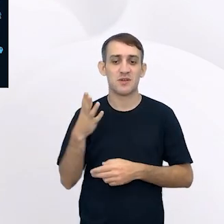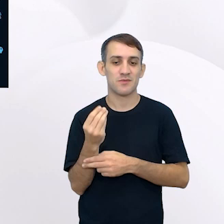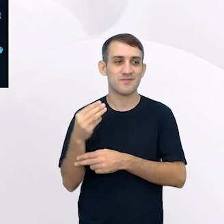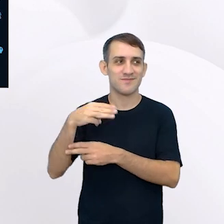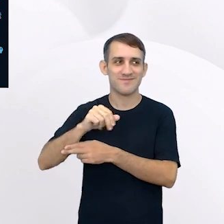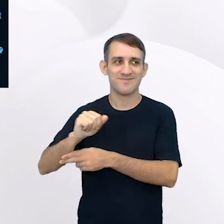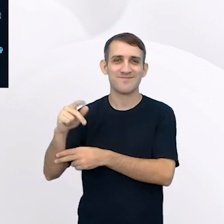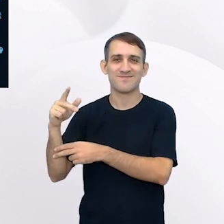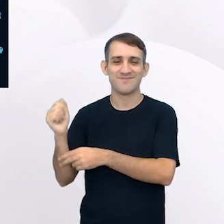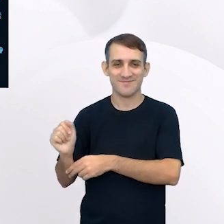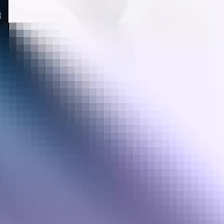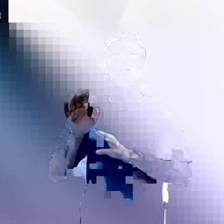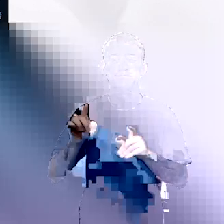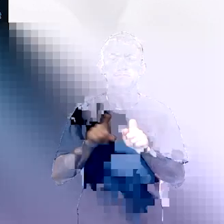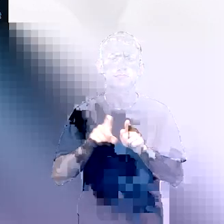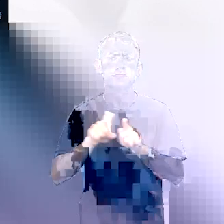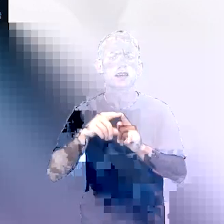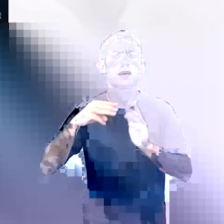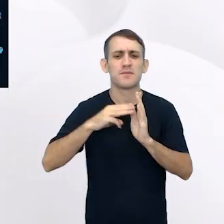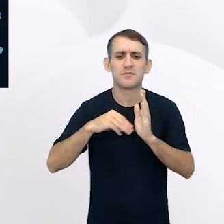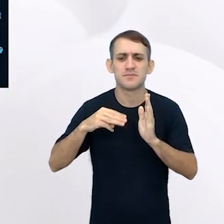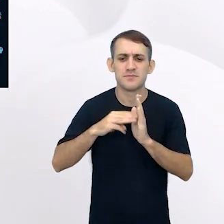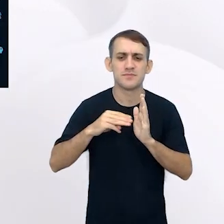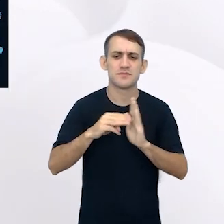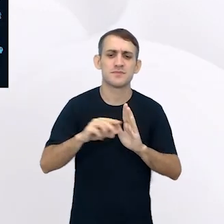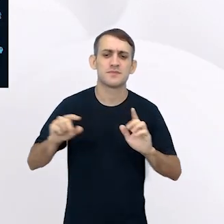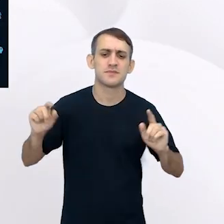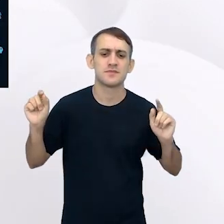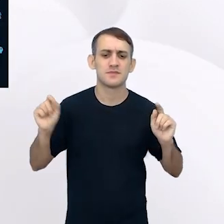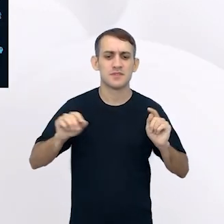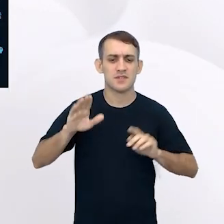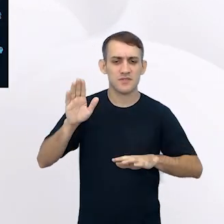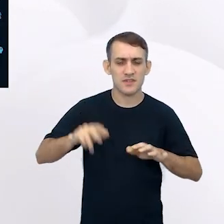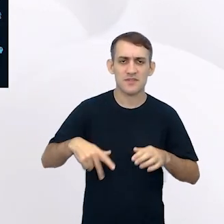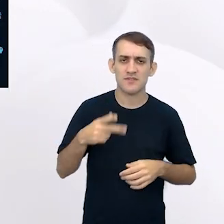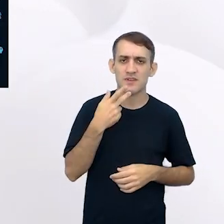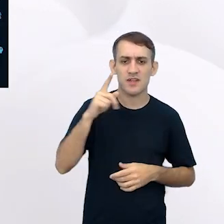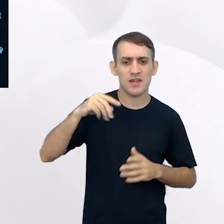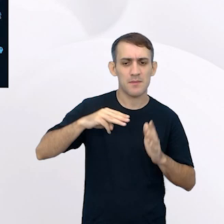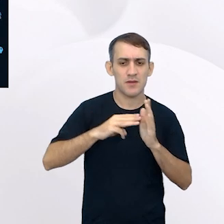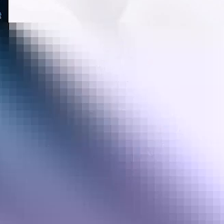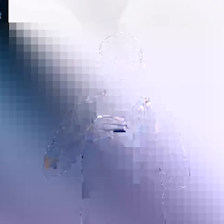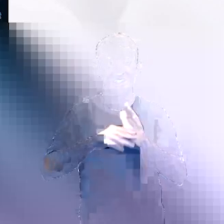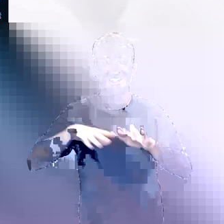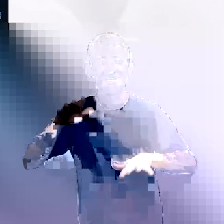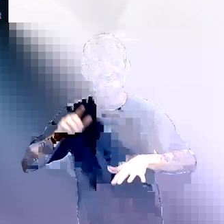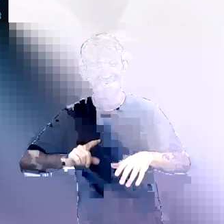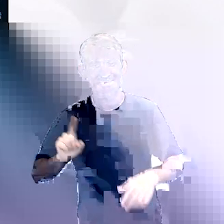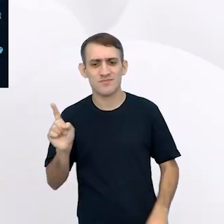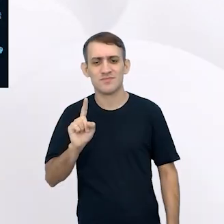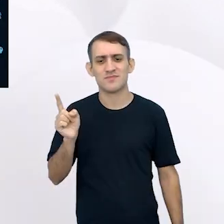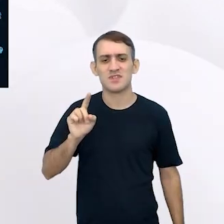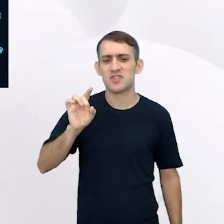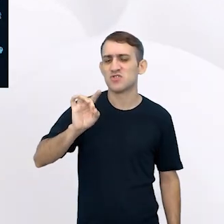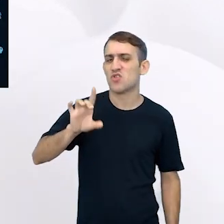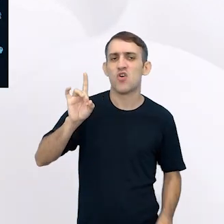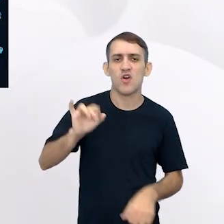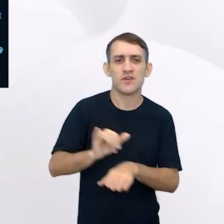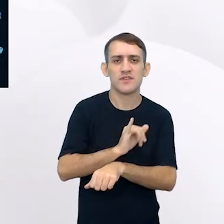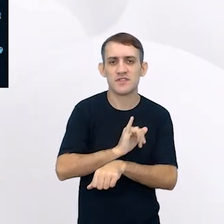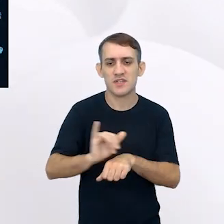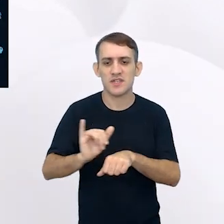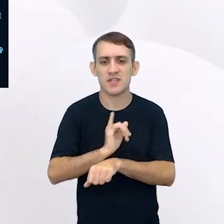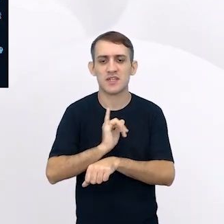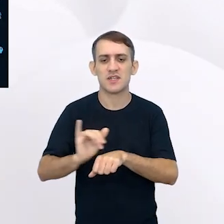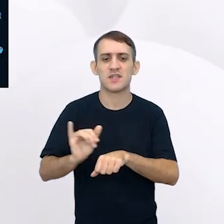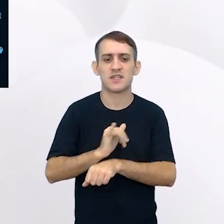mas que é uma metodologia também, às vezes falam que é metodologia, outras falam que não, que é apenas uma